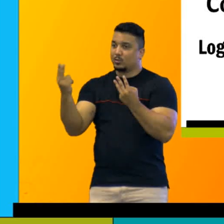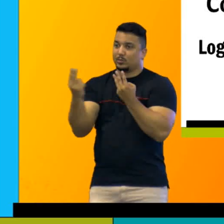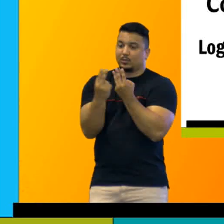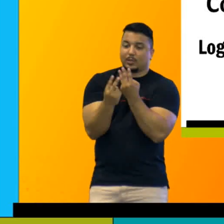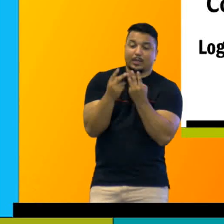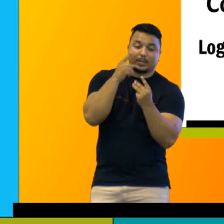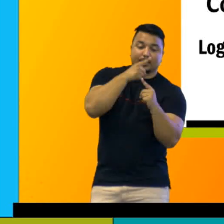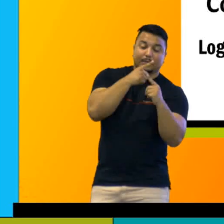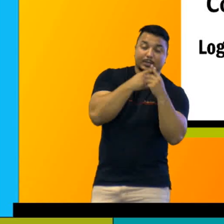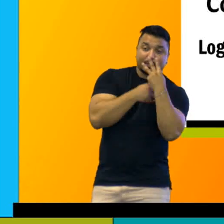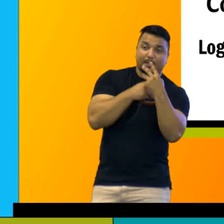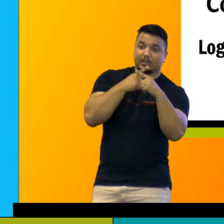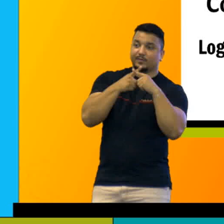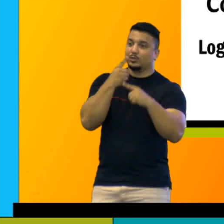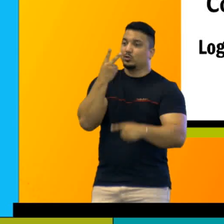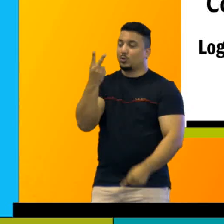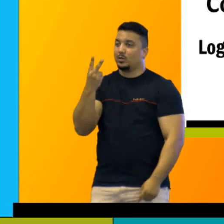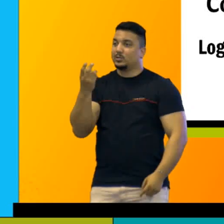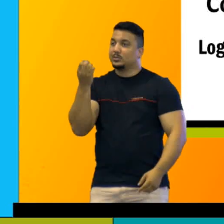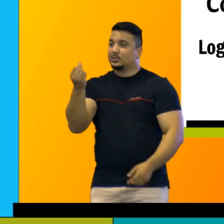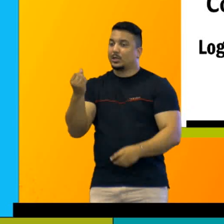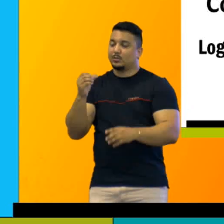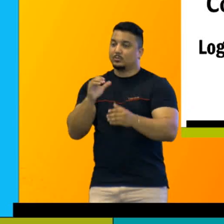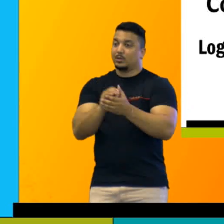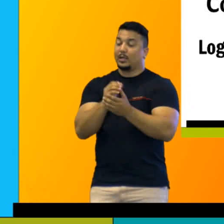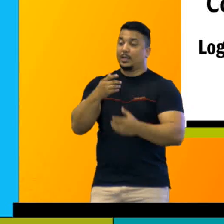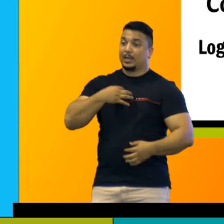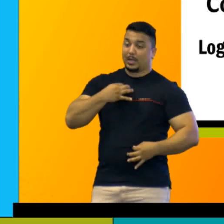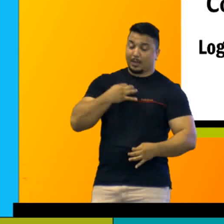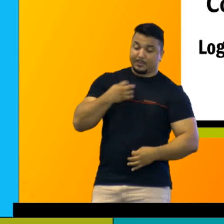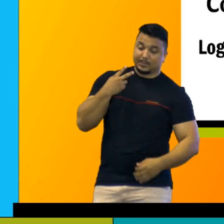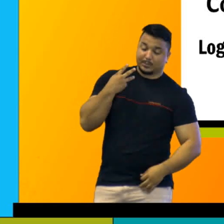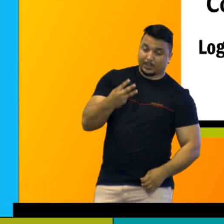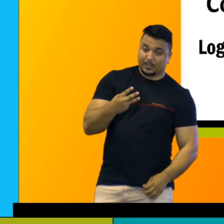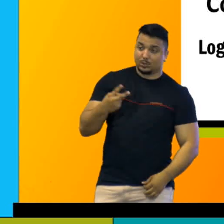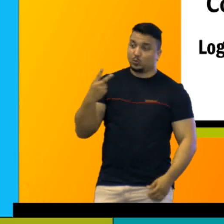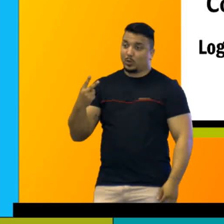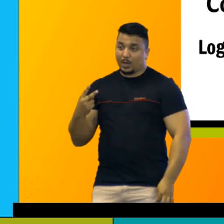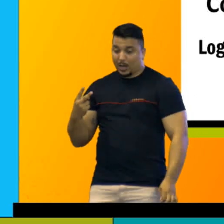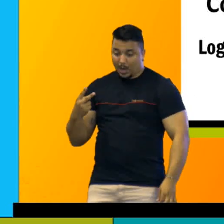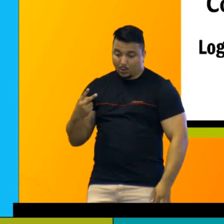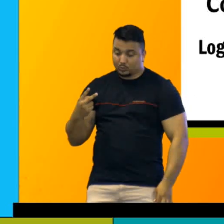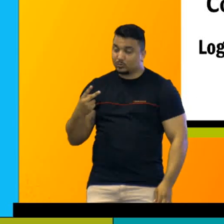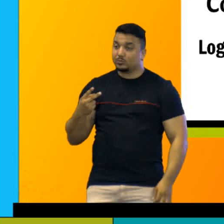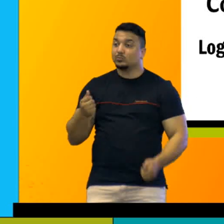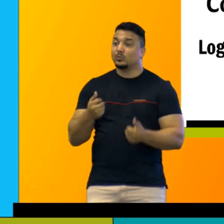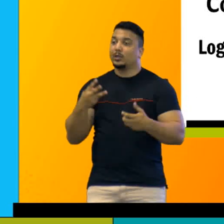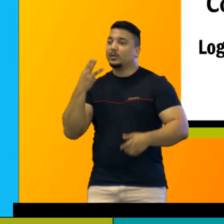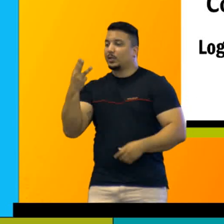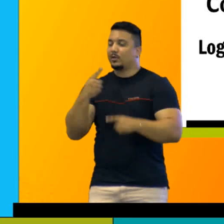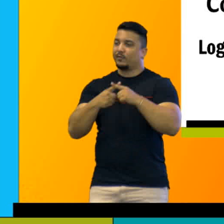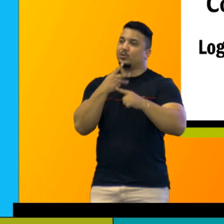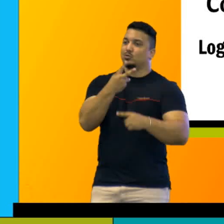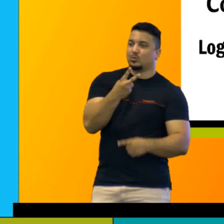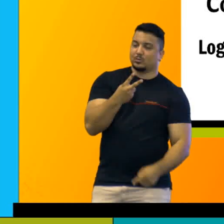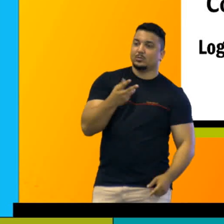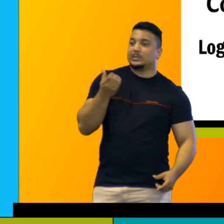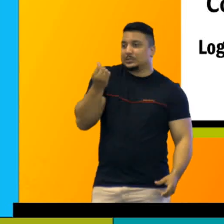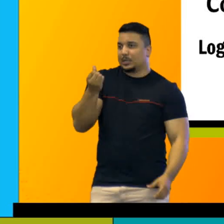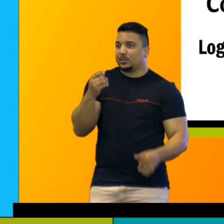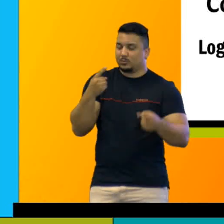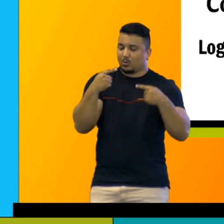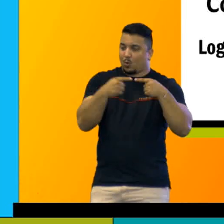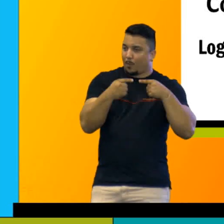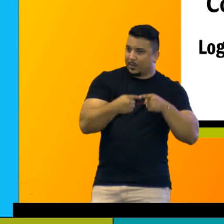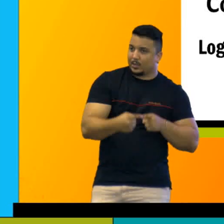2, 6 casais. Eu tenho 3 camisas e tenho 2 calças. Quantas combinações? 3 vezes 2, 6